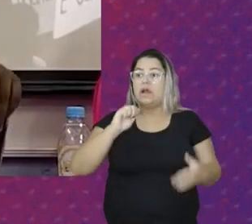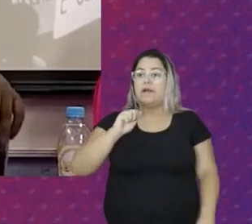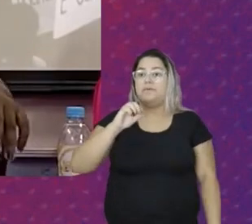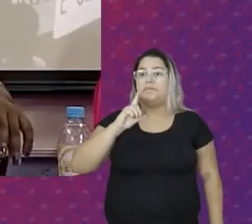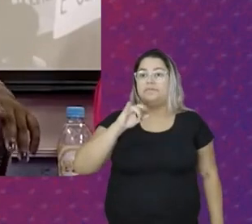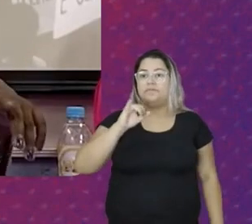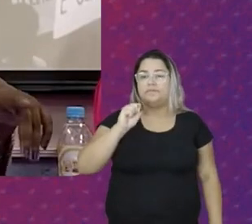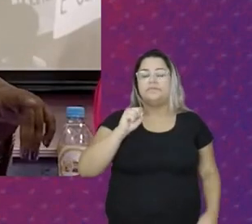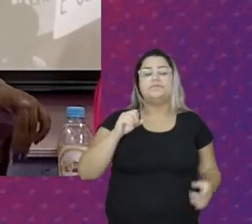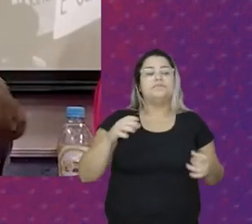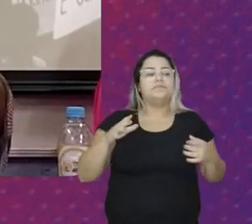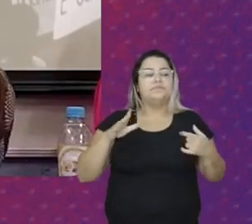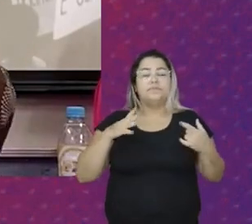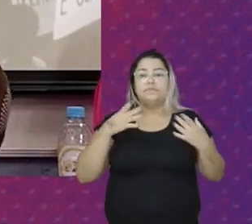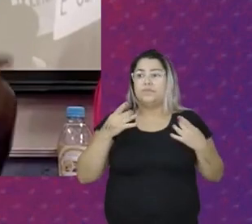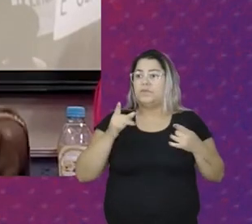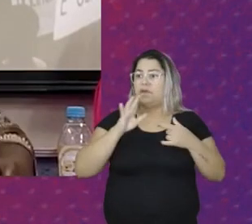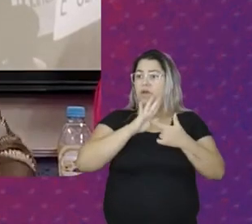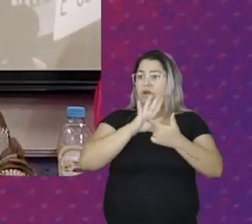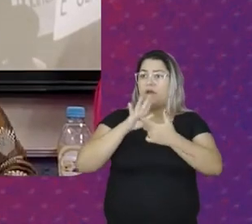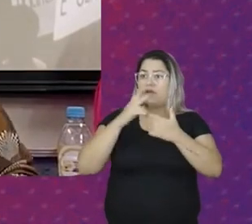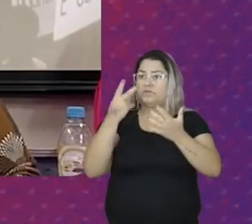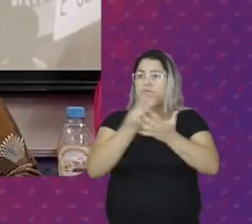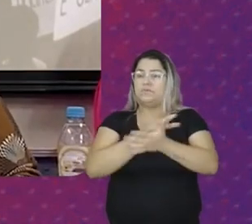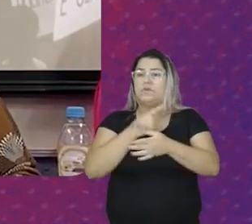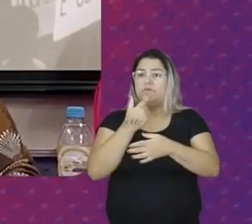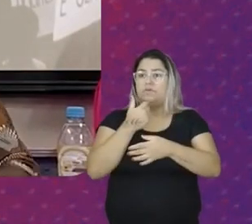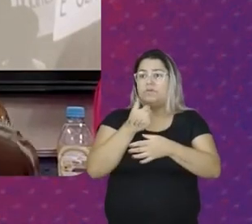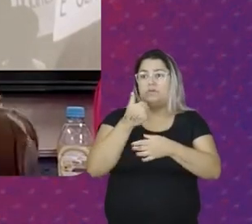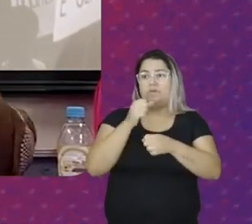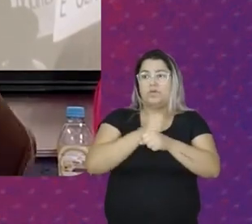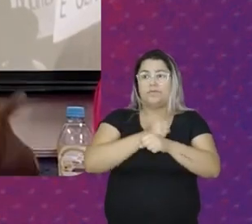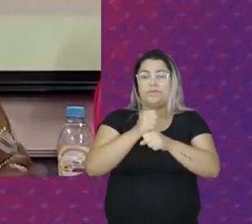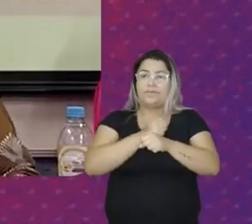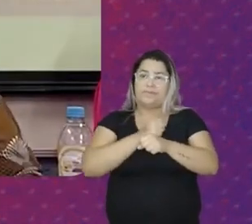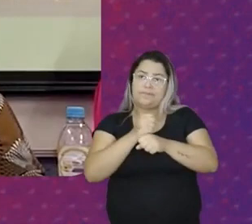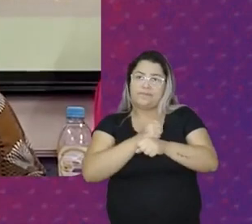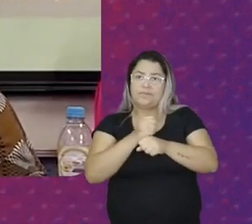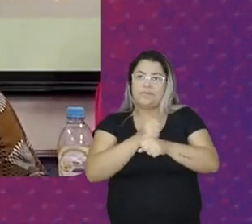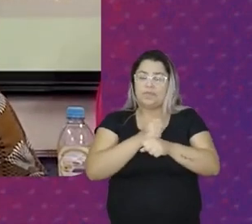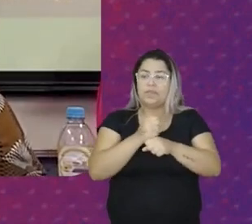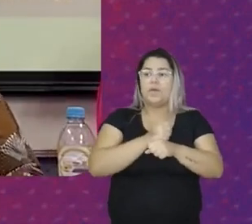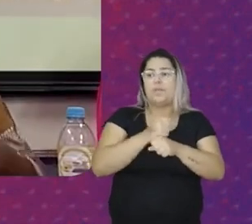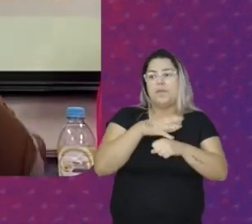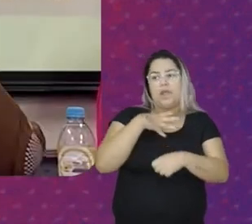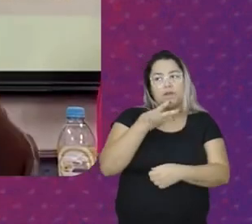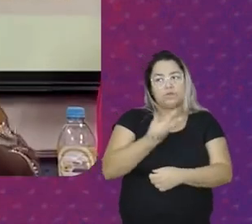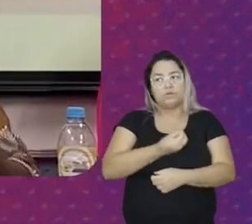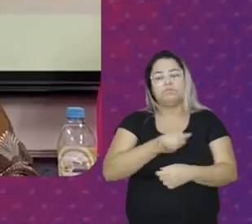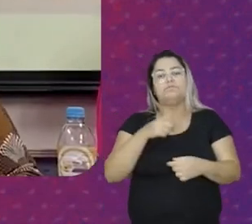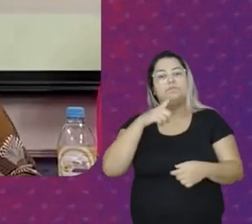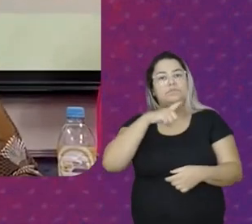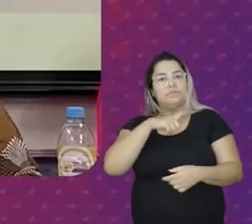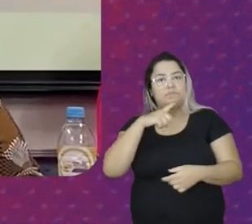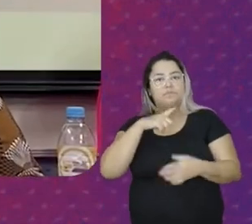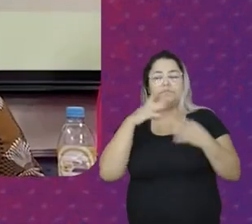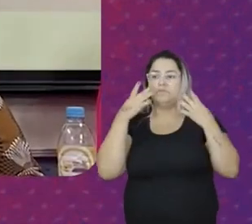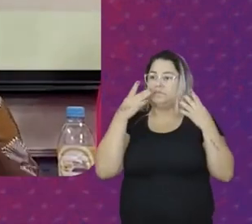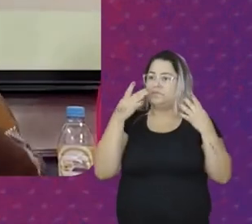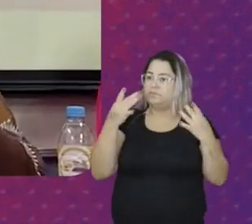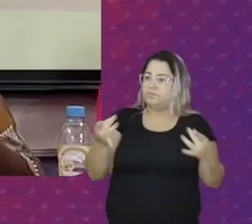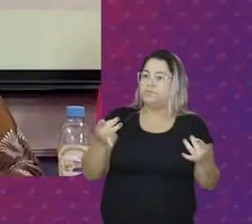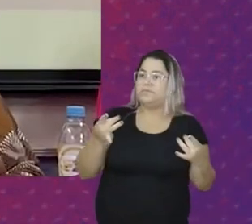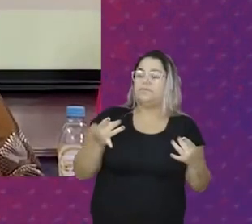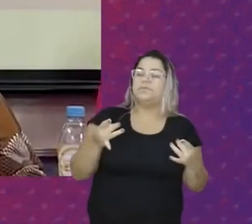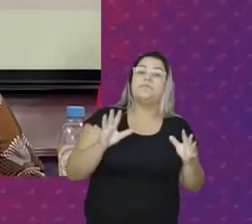uma exposição maravilhosa que está rolando há mais de um ano no Inhotim, porque ele também era artista plástico. Ele tem peças de teatro, vai